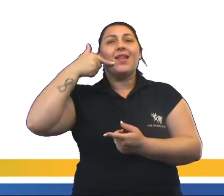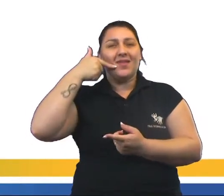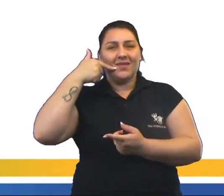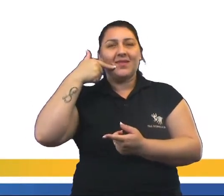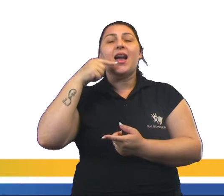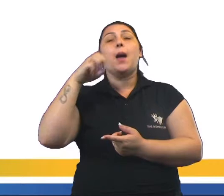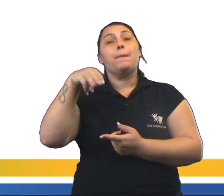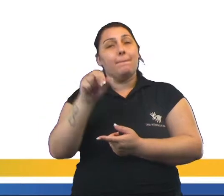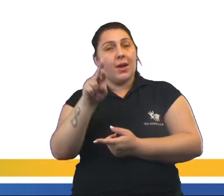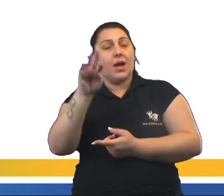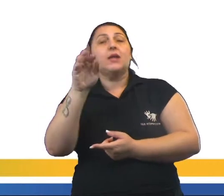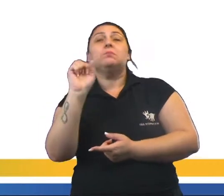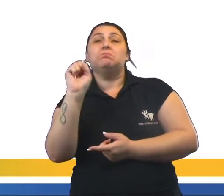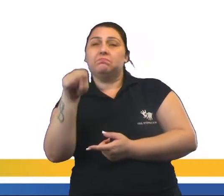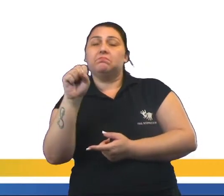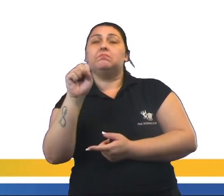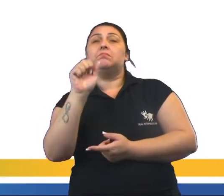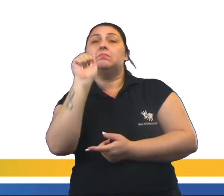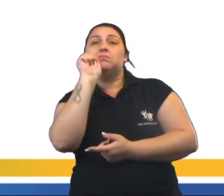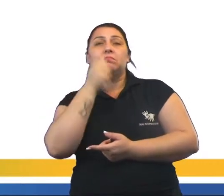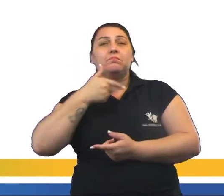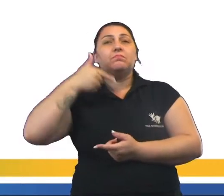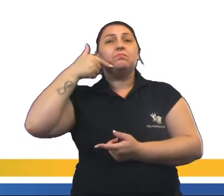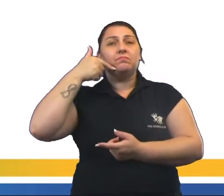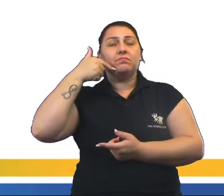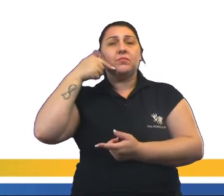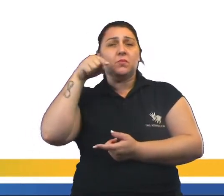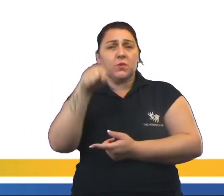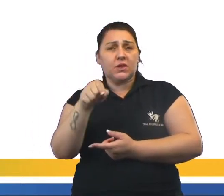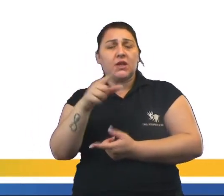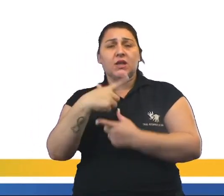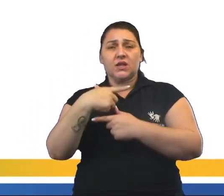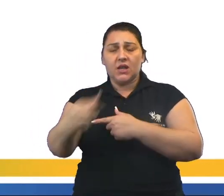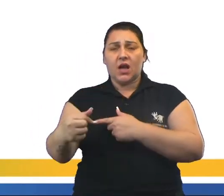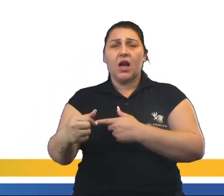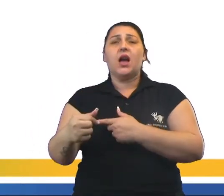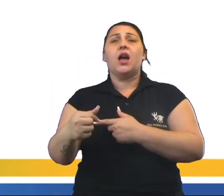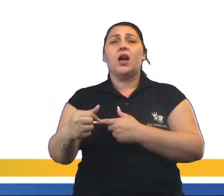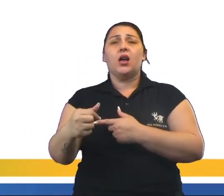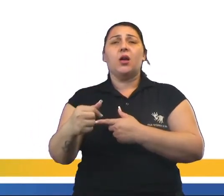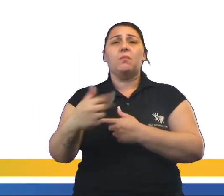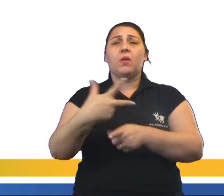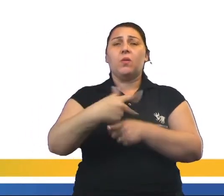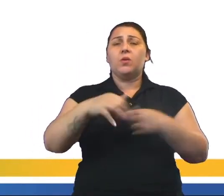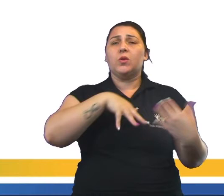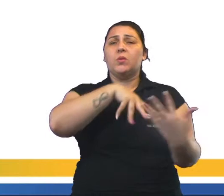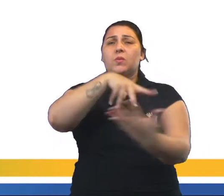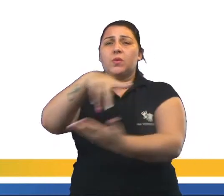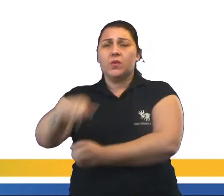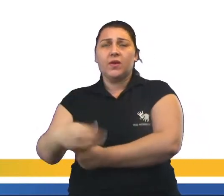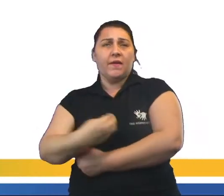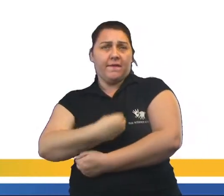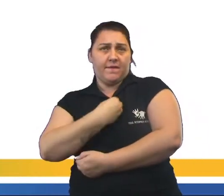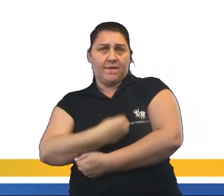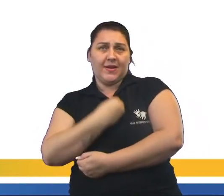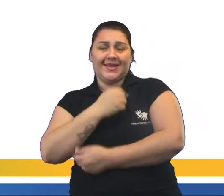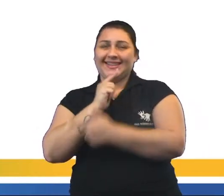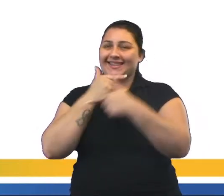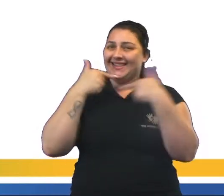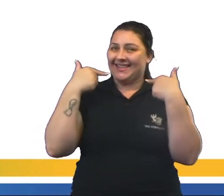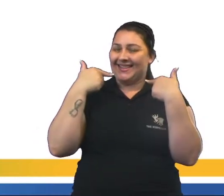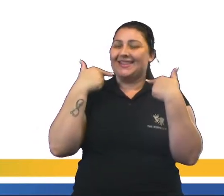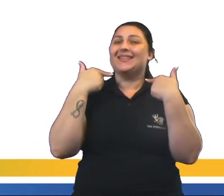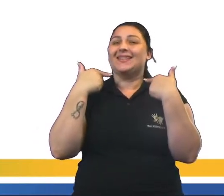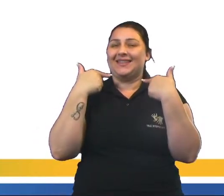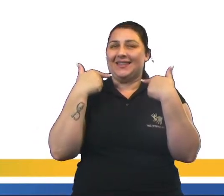Marta? Sou de Alagoas. Você saiu de lá para ganhar o mundo, né? Para ganhar a vida, risos.